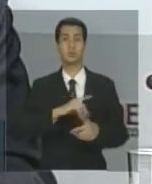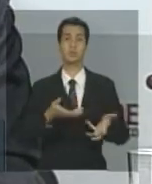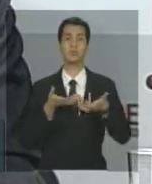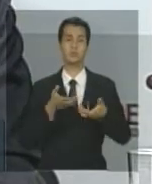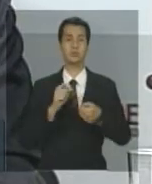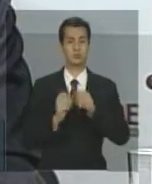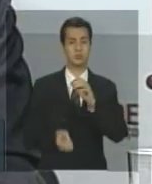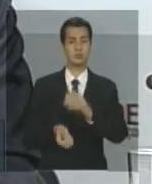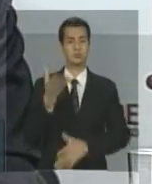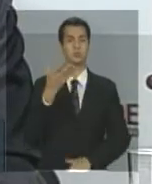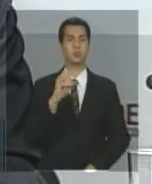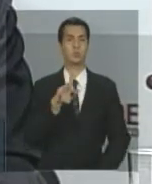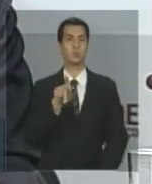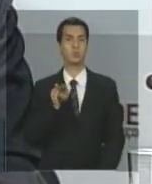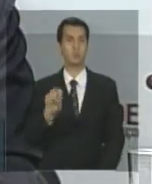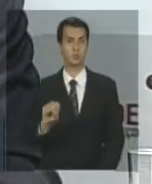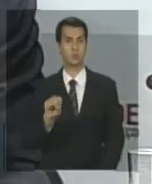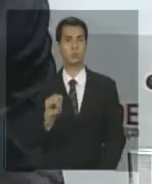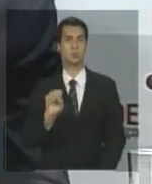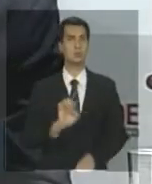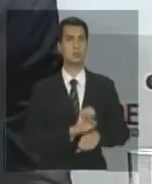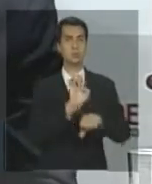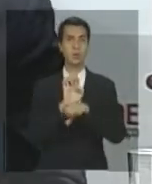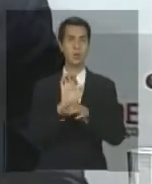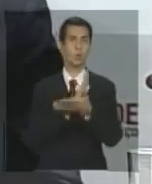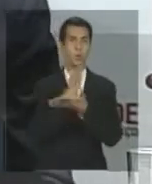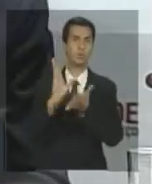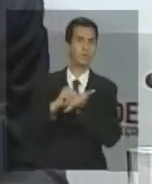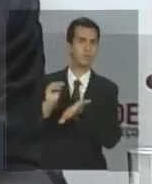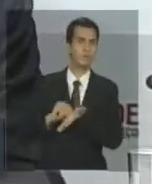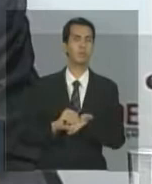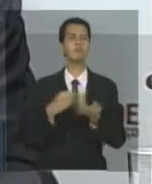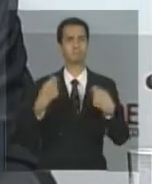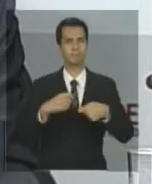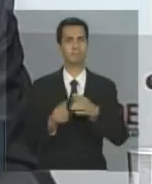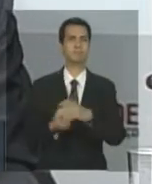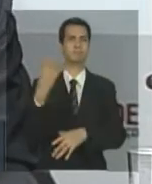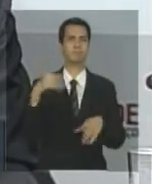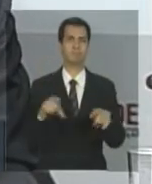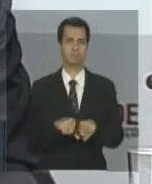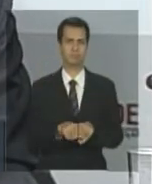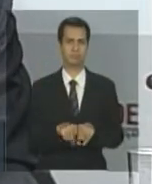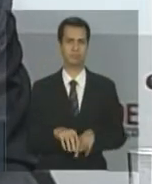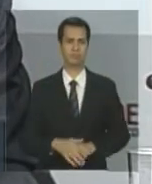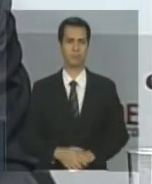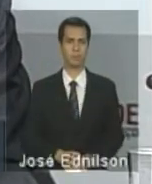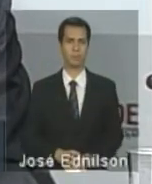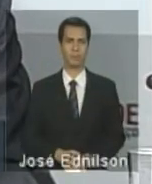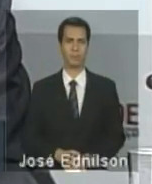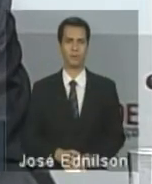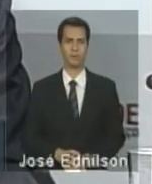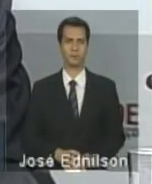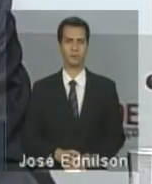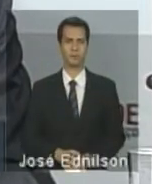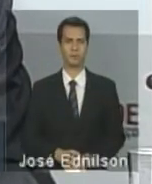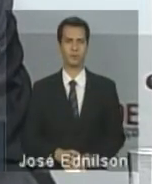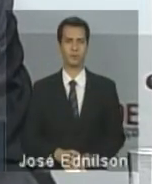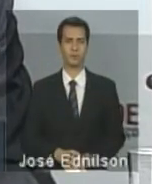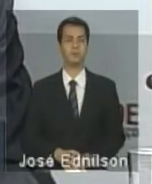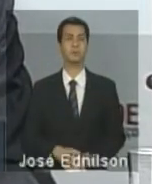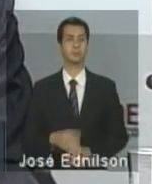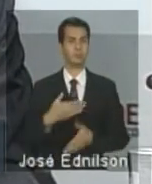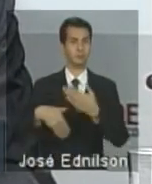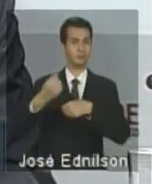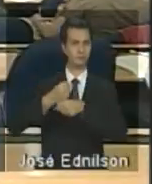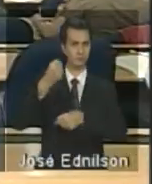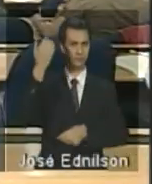tinham. Então, só para vocês terem, não sei se o Éder, acho que não sei se chegou a apresentar esse dado separado, em